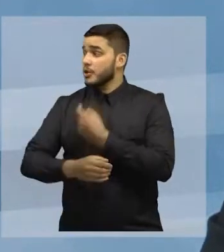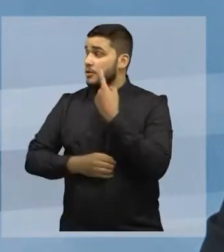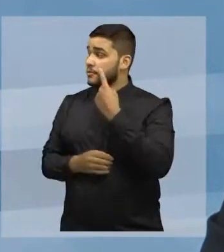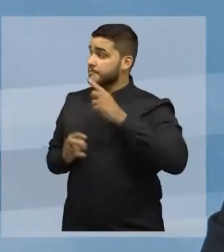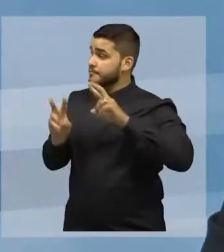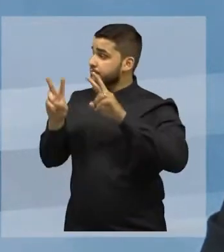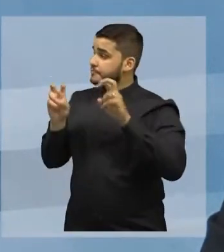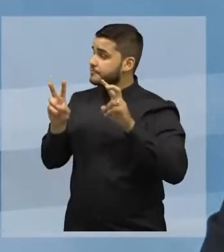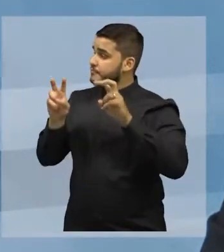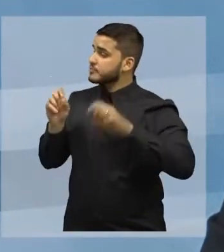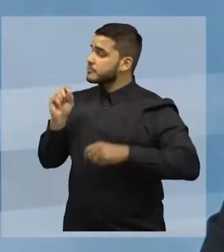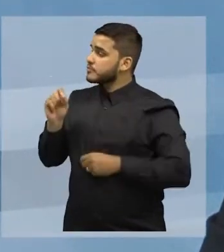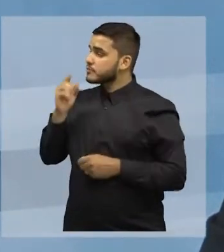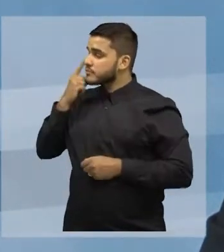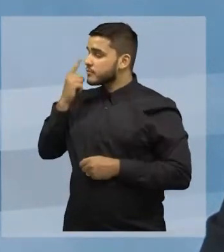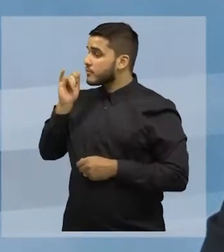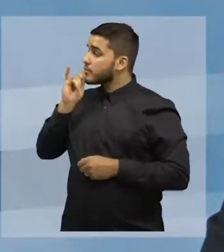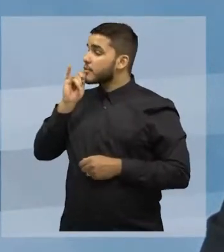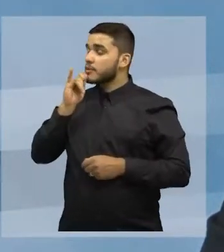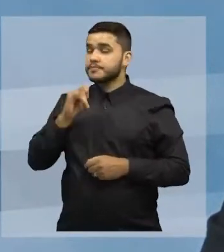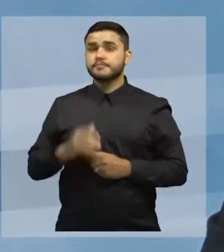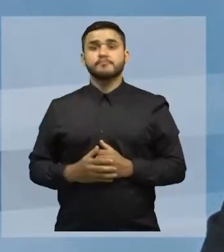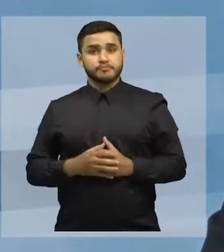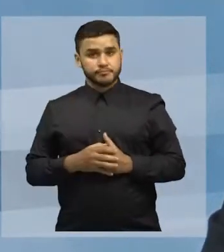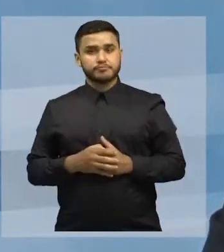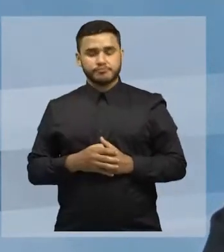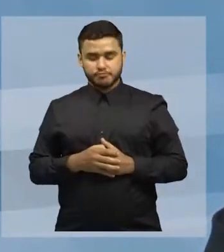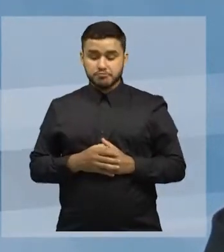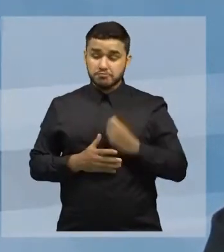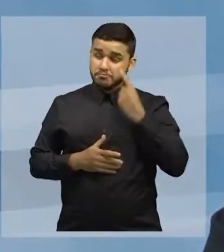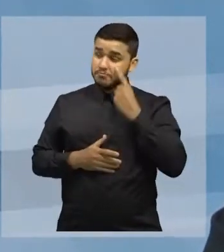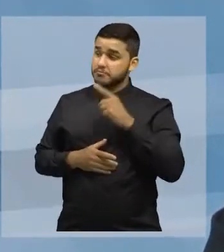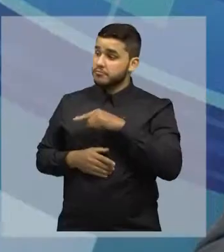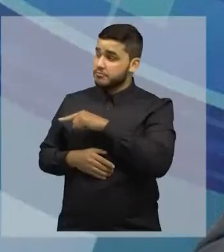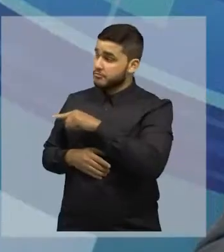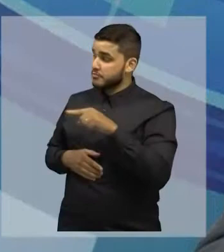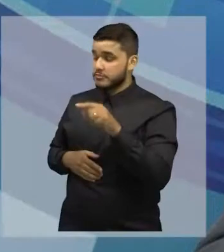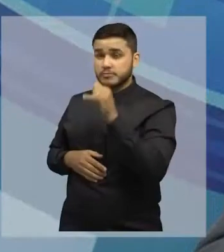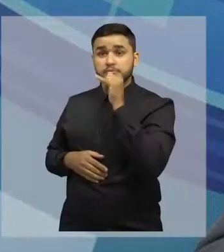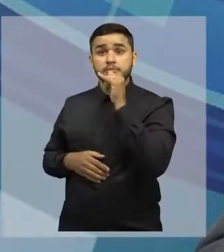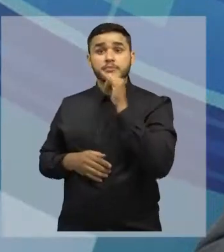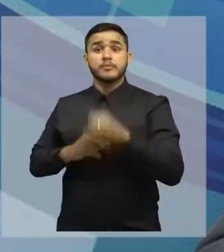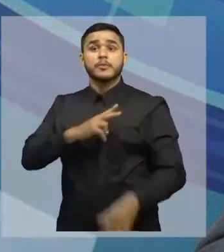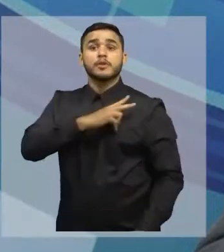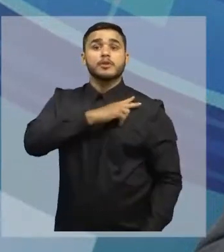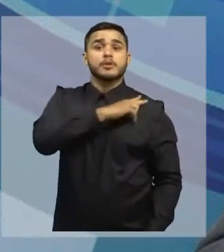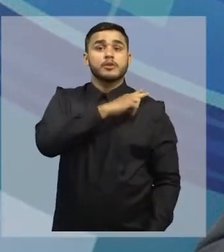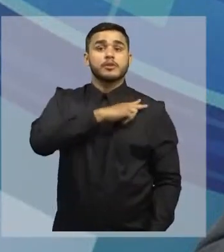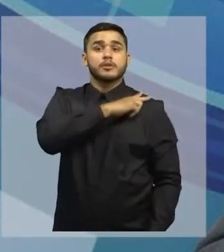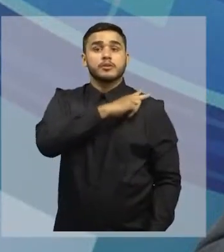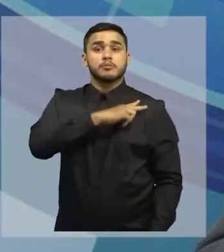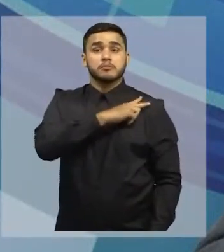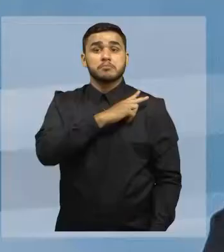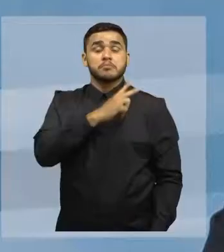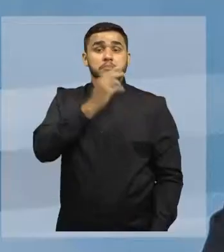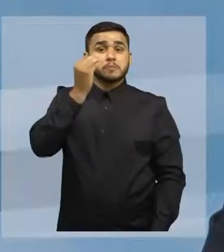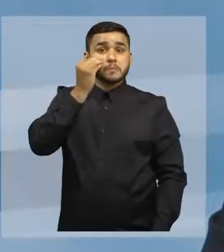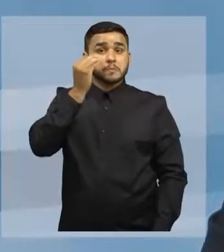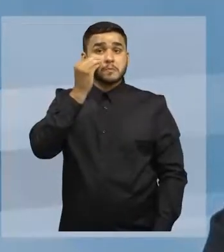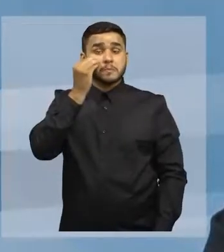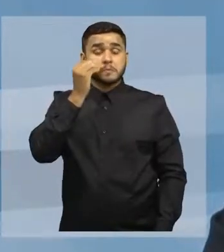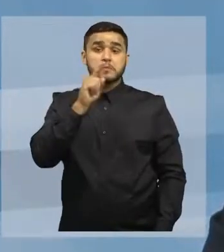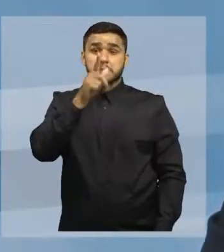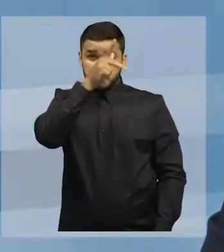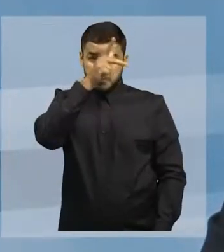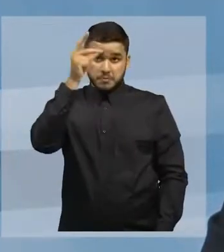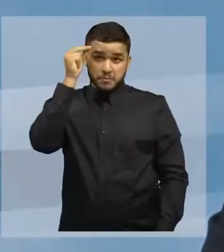exemplo, um dos prováveis candidatos, o capitão Wagner, que detém um capital eleitoral na cidade muito grande,